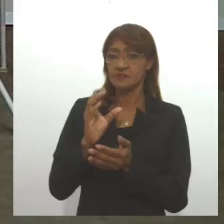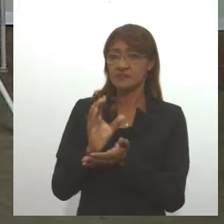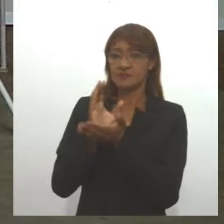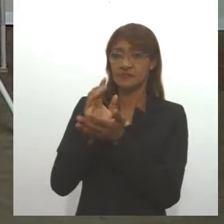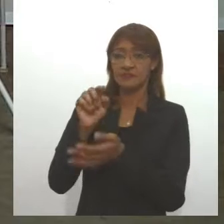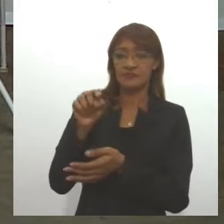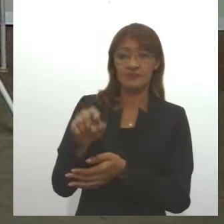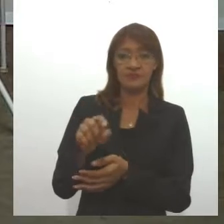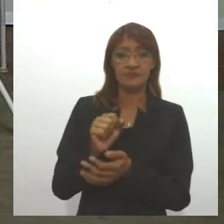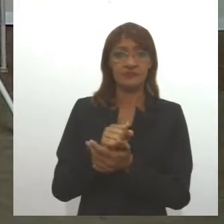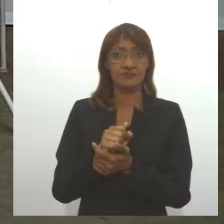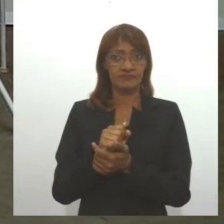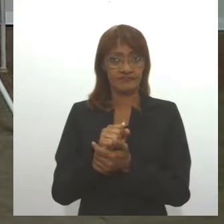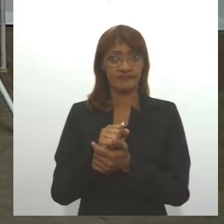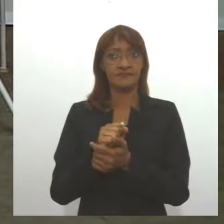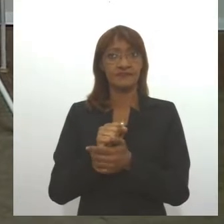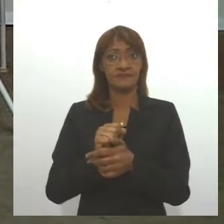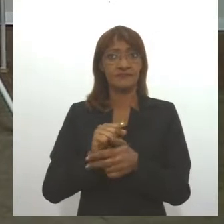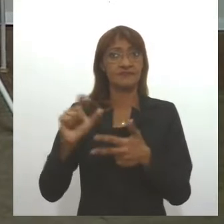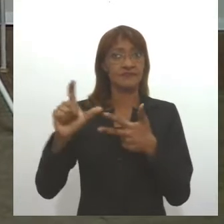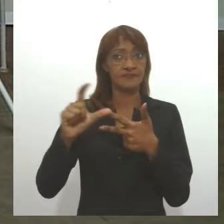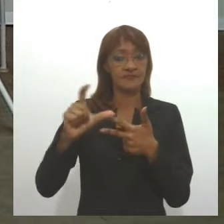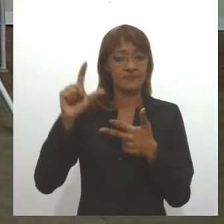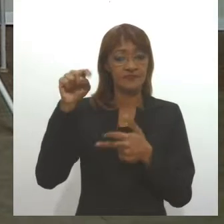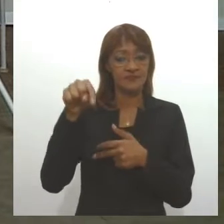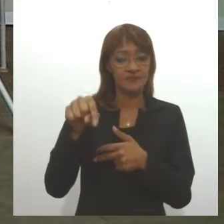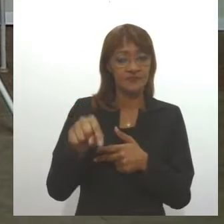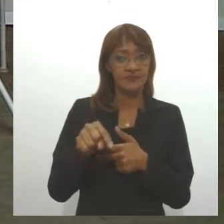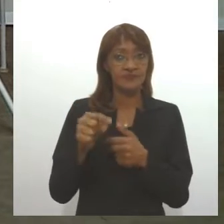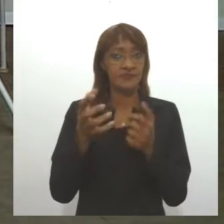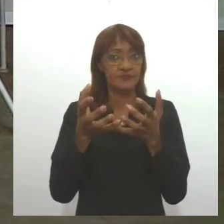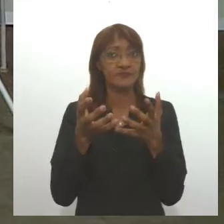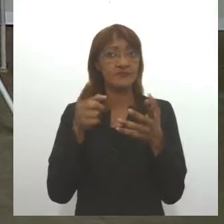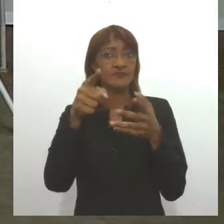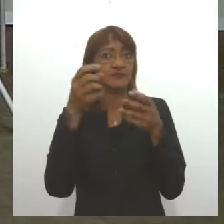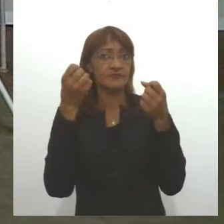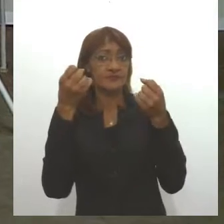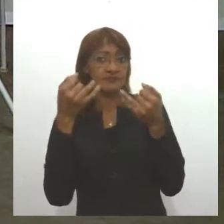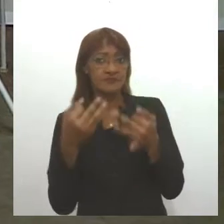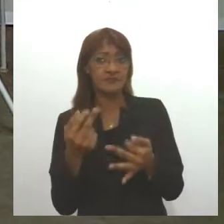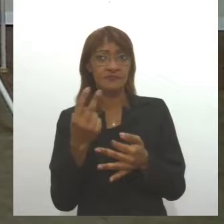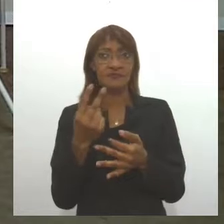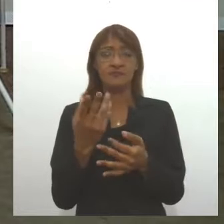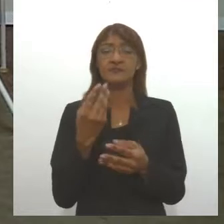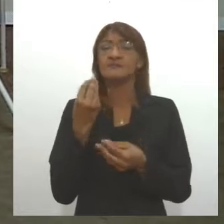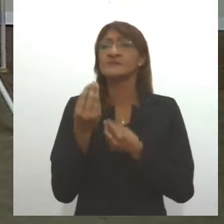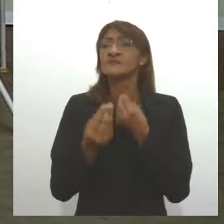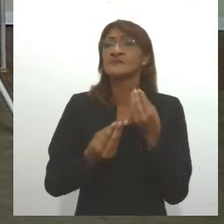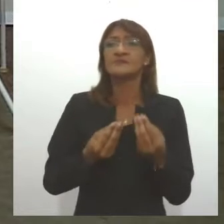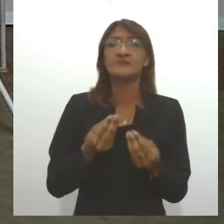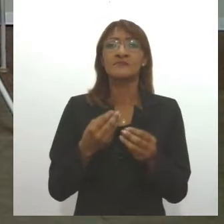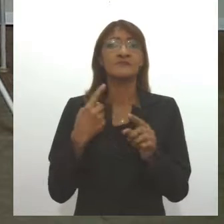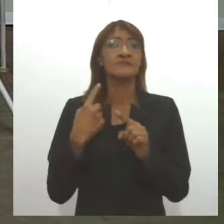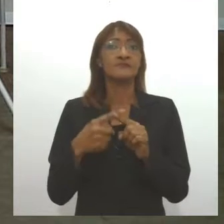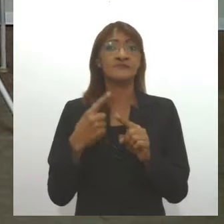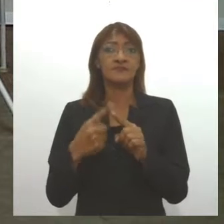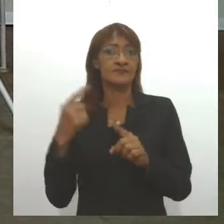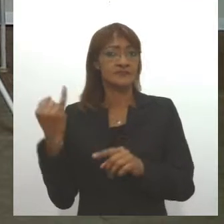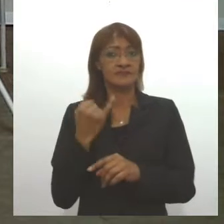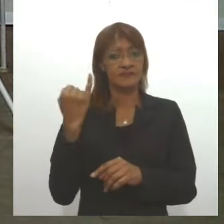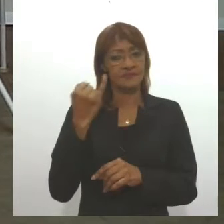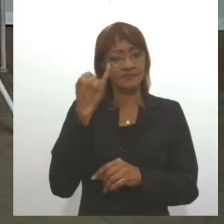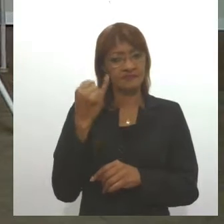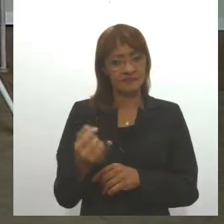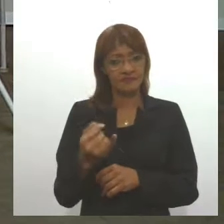Poder Executivo, né? E eu queria que vocês explicassem para a gente por que que é importante, que tipo de contribuição à formação